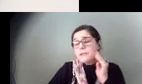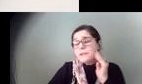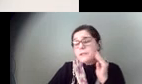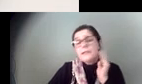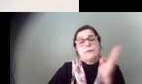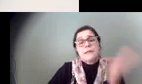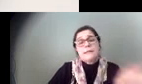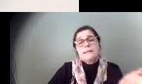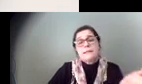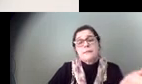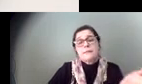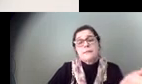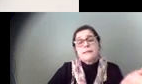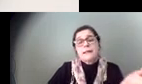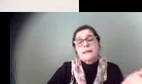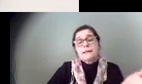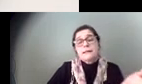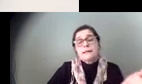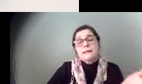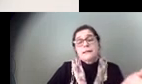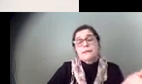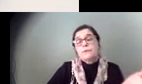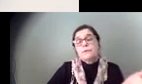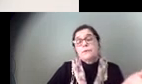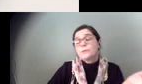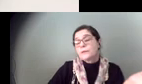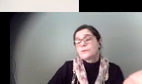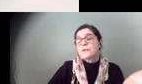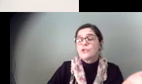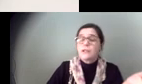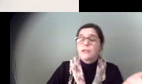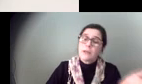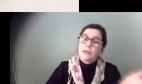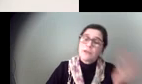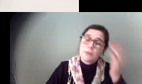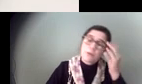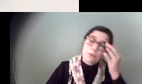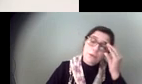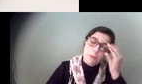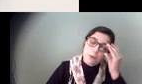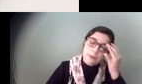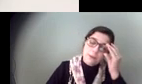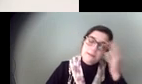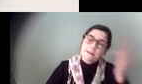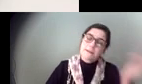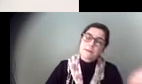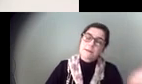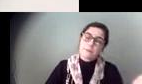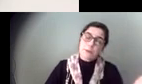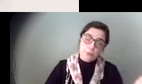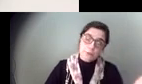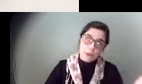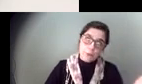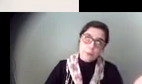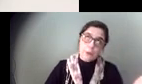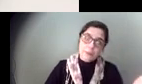E depois, é claro, esses temas aqui estão voltados, né, diretamente para o currículo paulista,